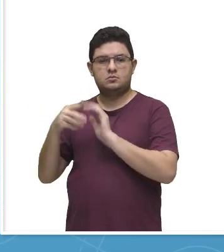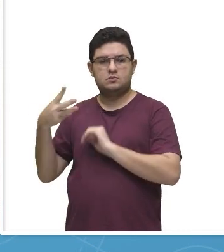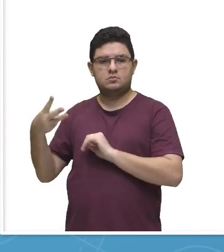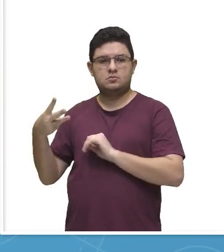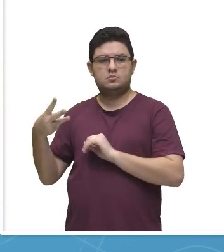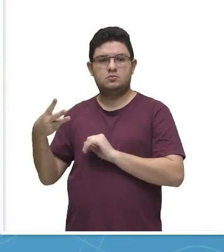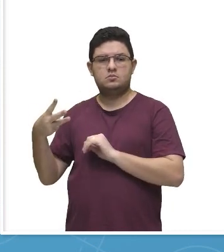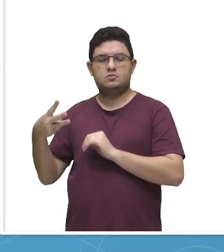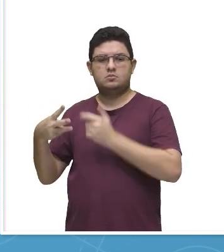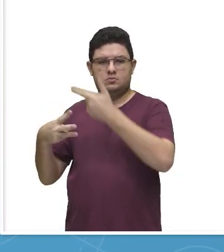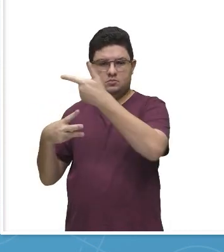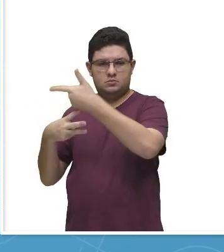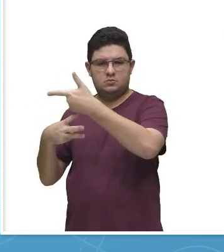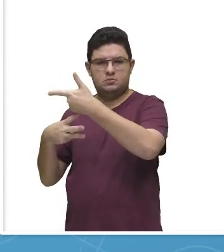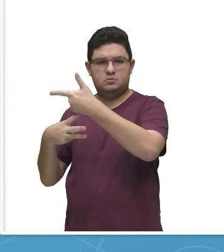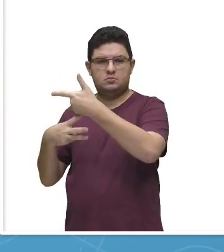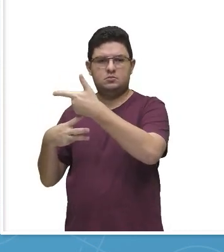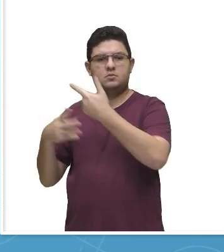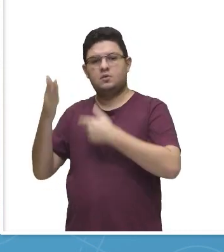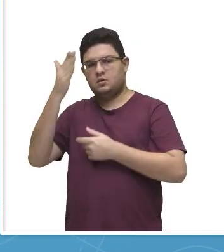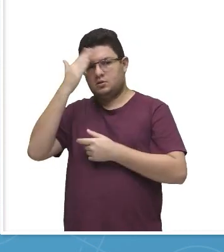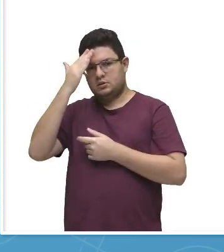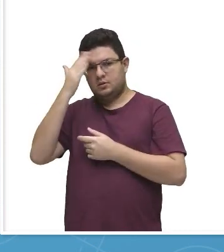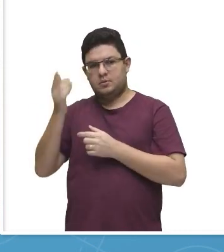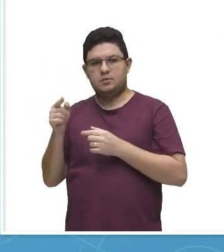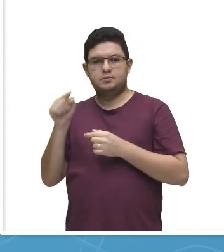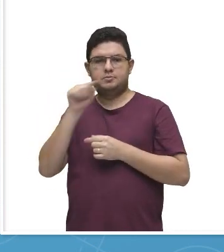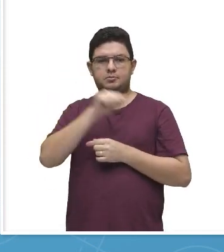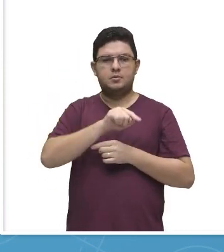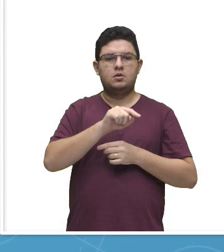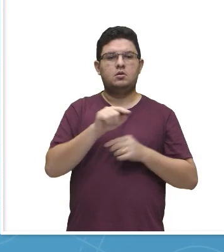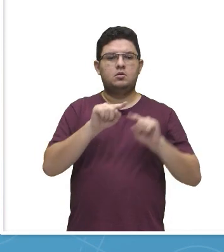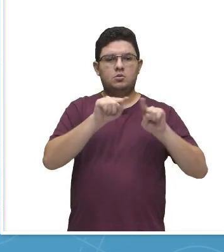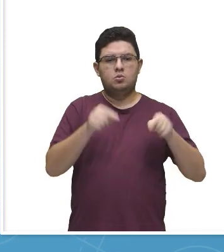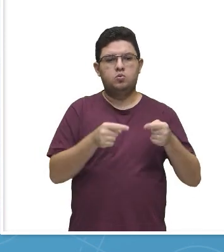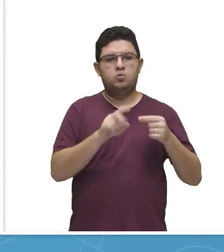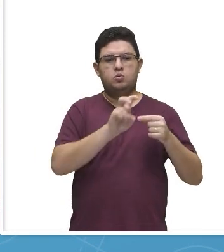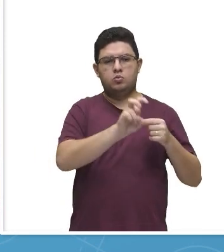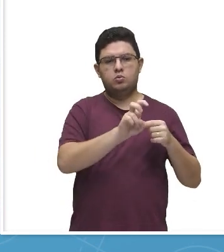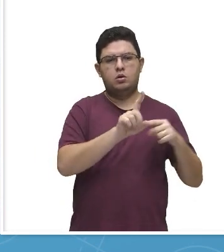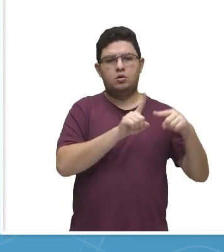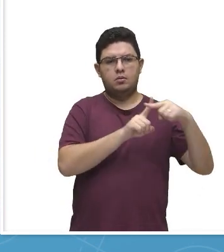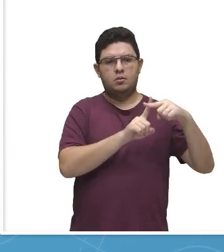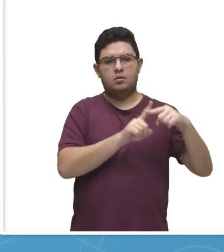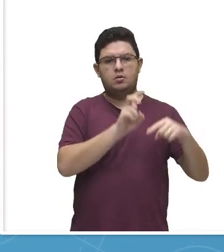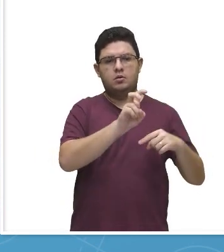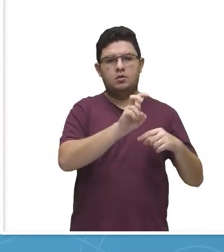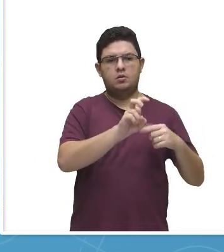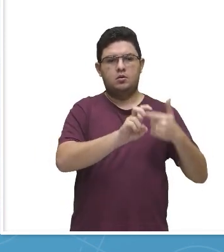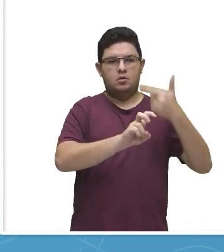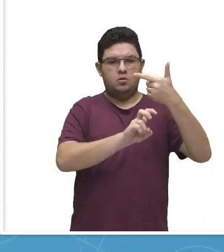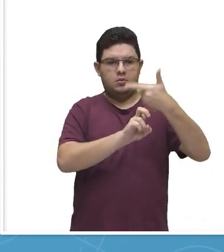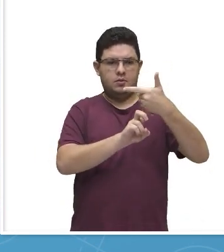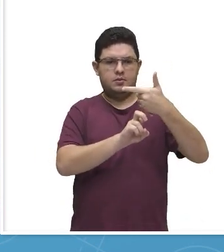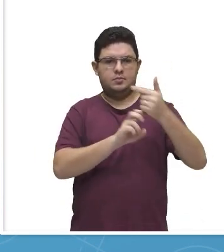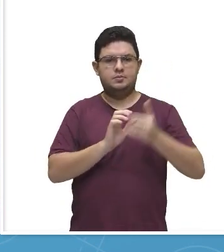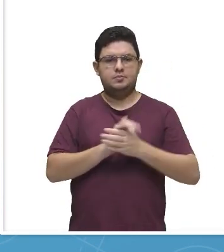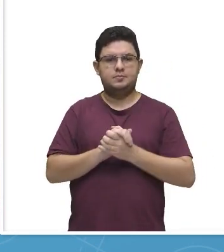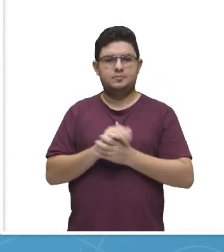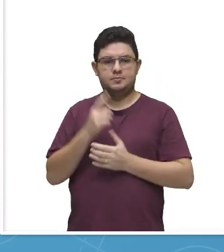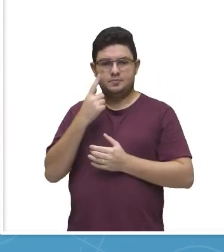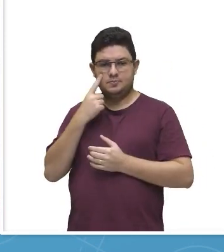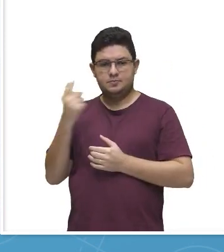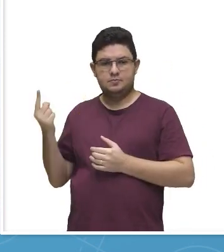voltar, né? Então, eu vou ter menos 3, que multiplica mais 5, elevado ao